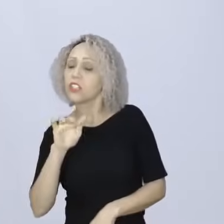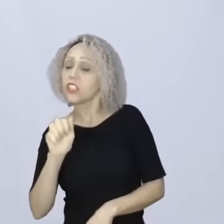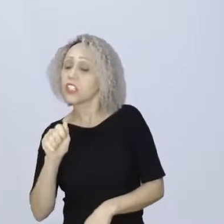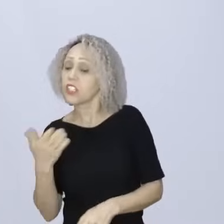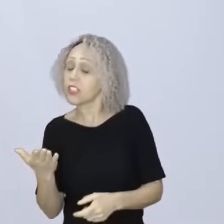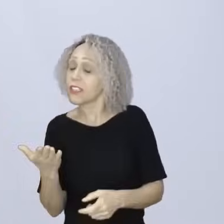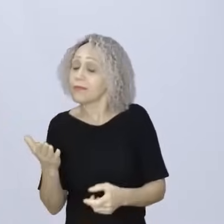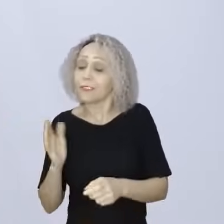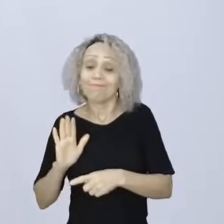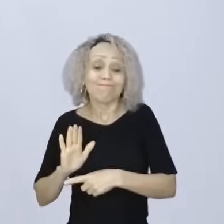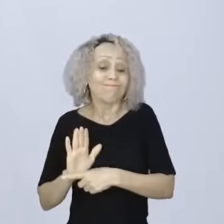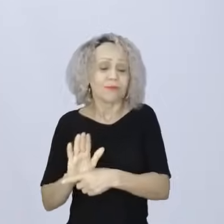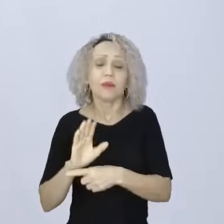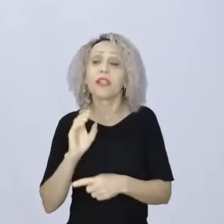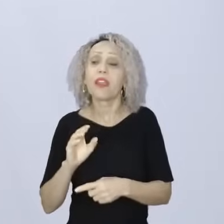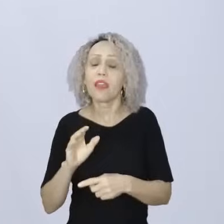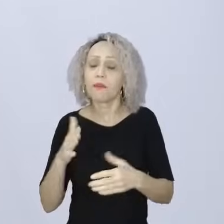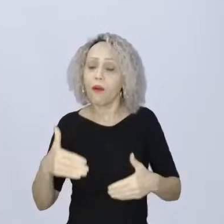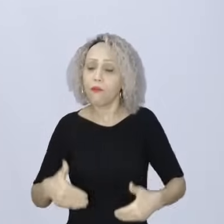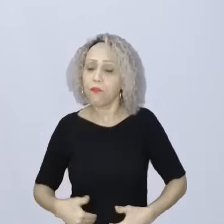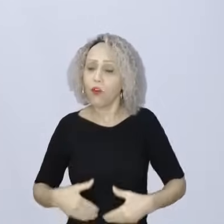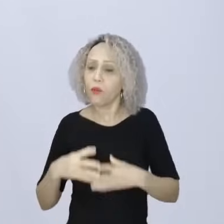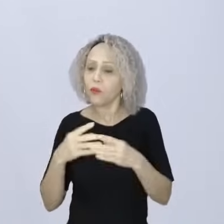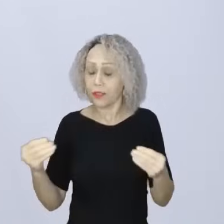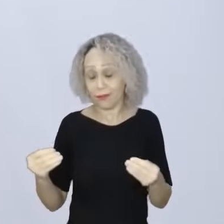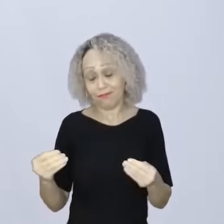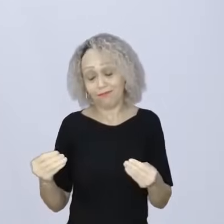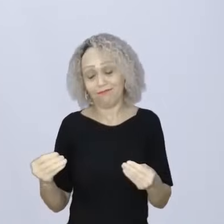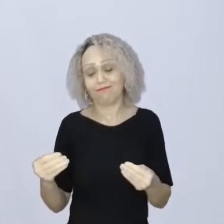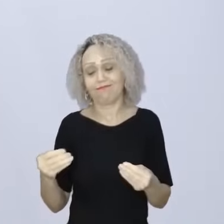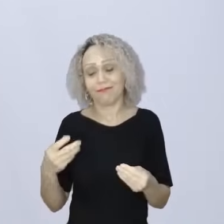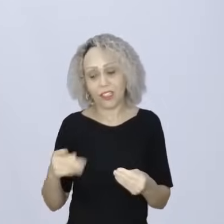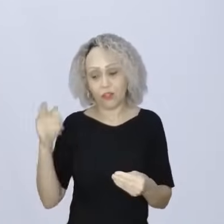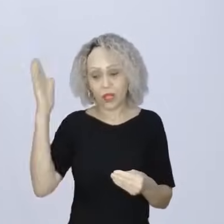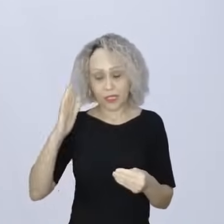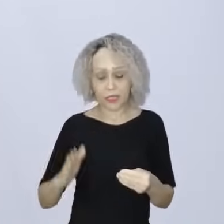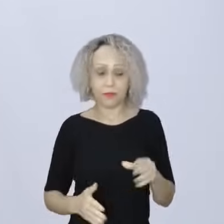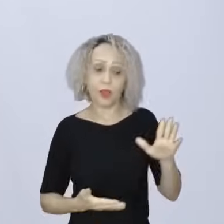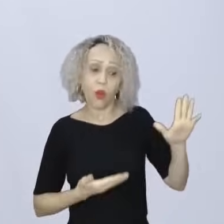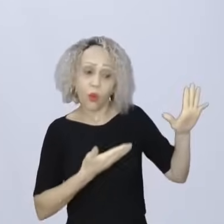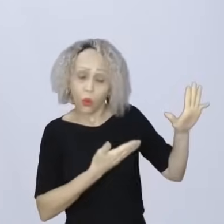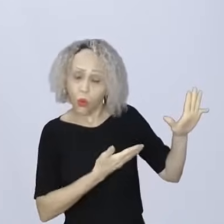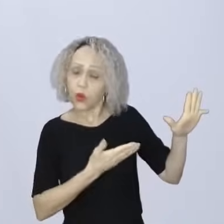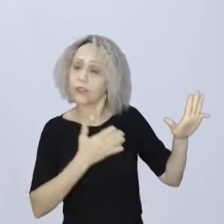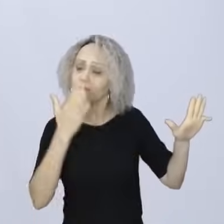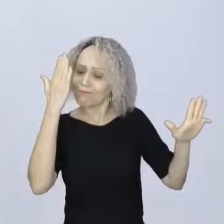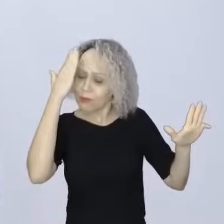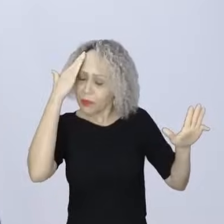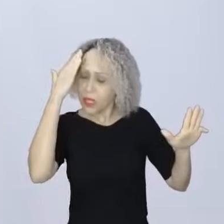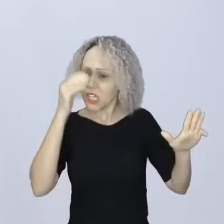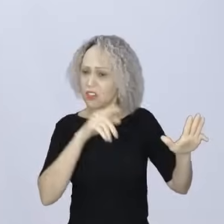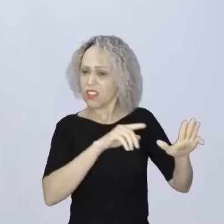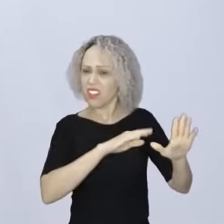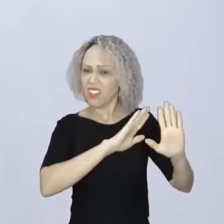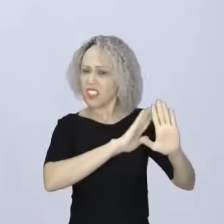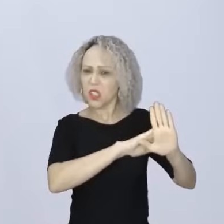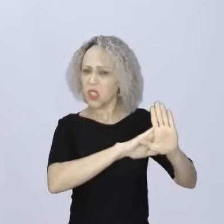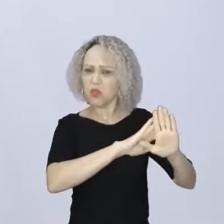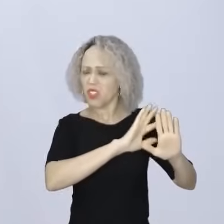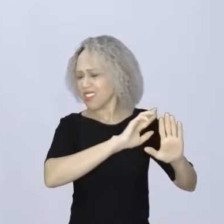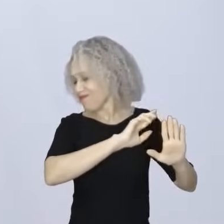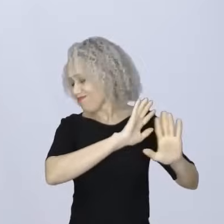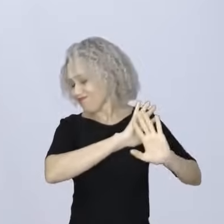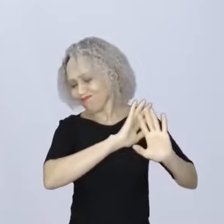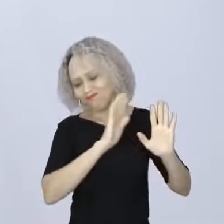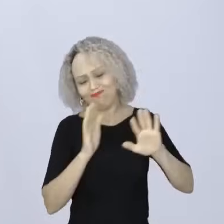e tem despolitizado esse tema, tem saído dessa questão ideológica e colocado a importância